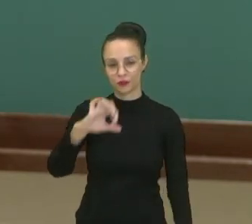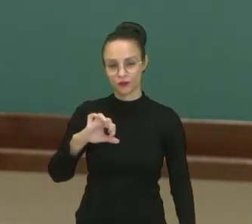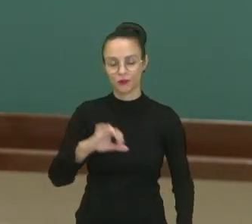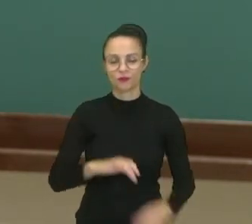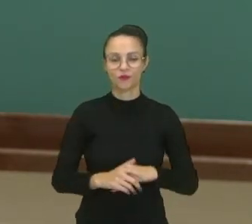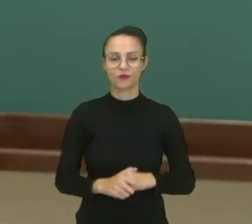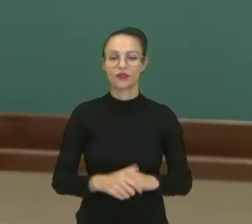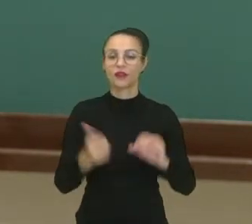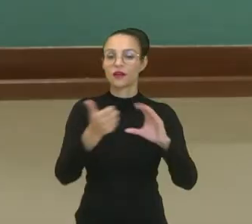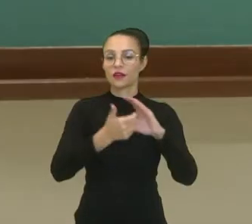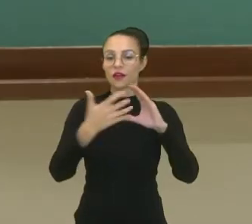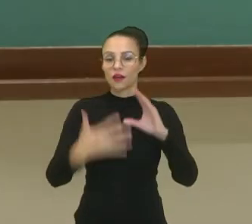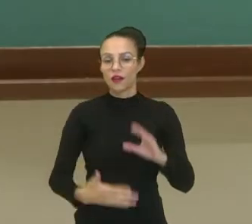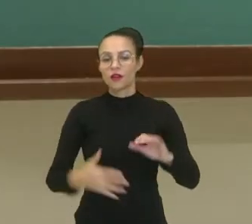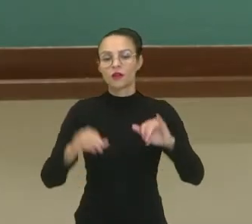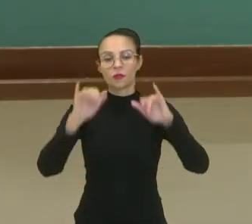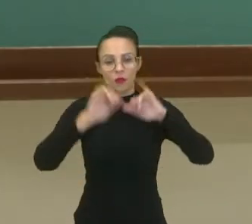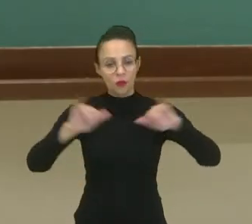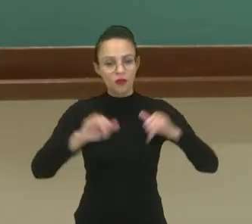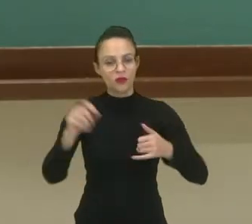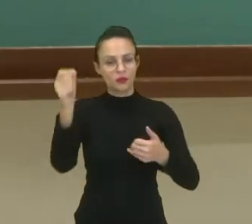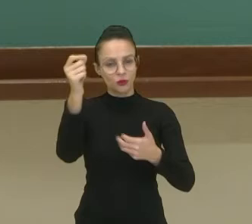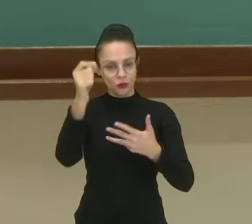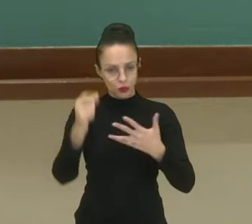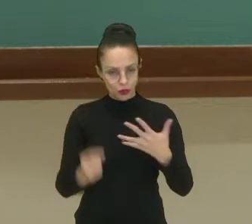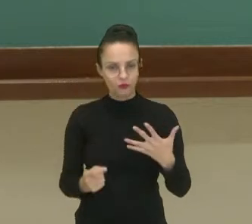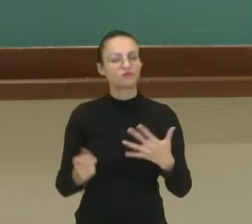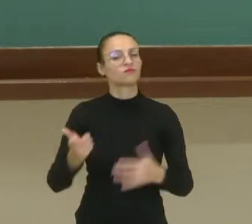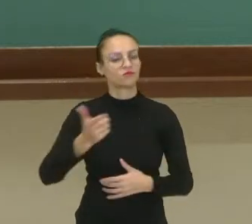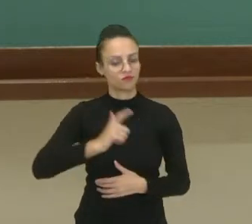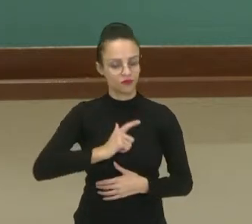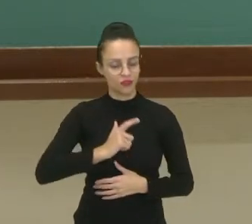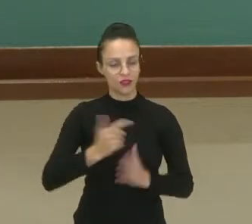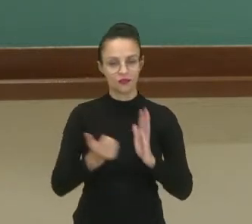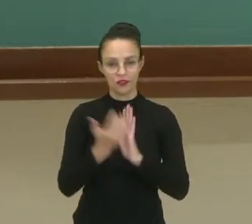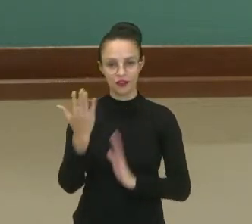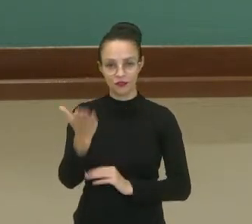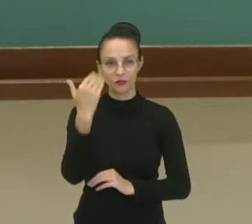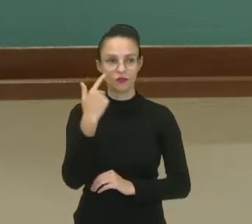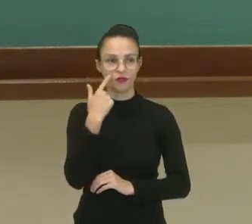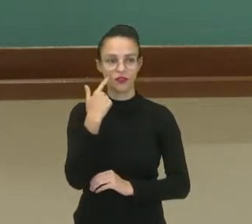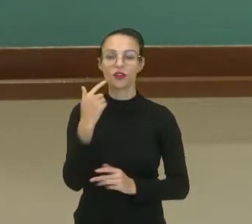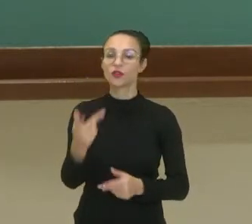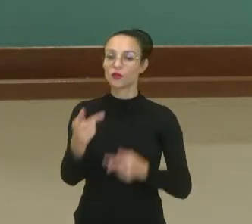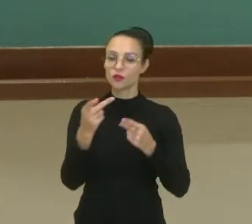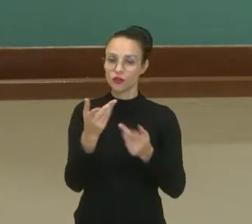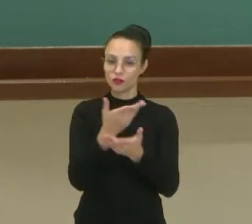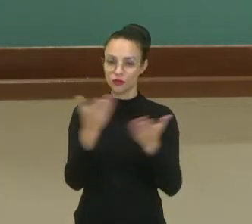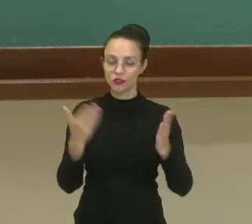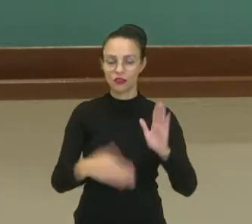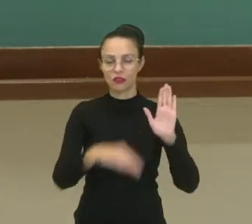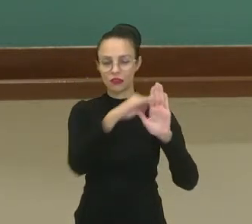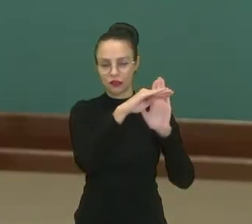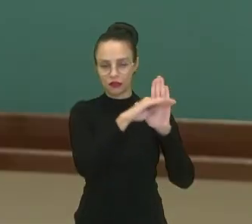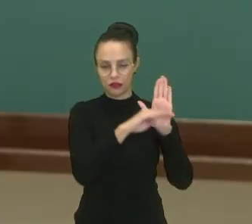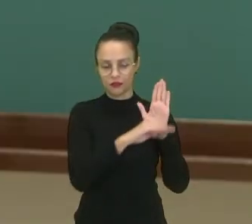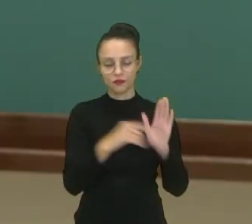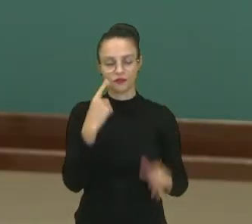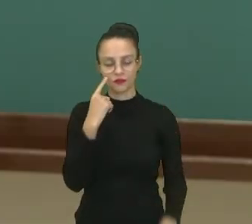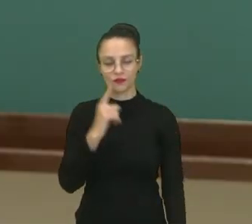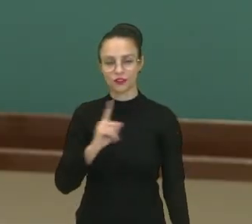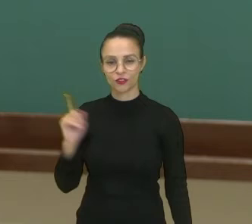Características da propaganda. Propaganda tem característica, prof? Tem, e muitas. Vamos ver aqui, te convido, ó, elenquei várias, vamos